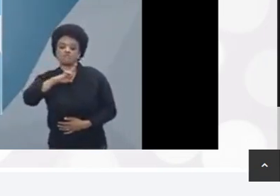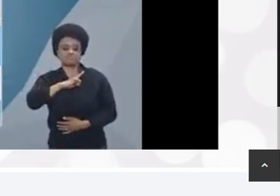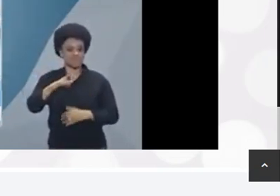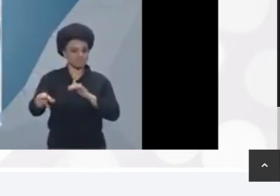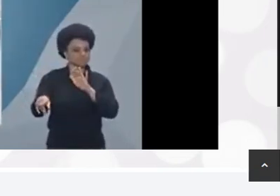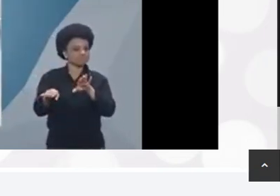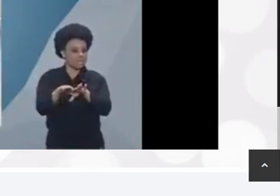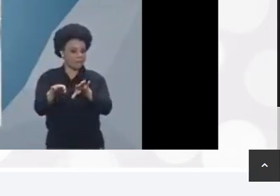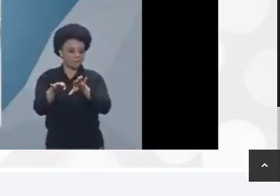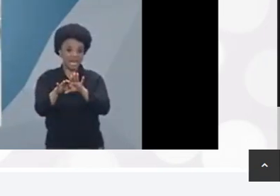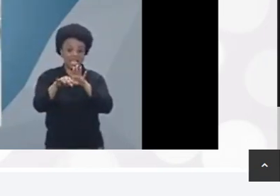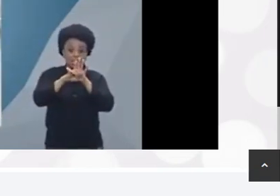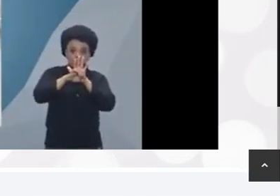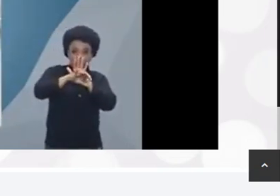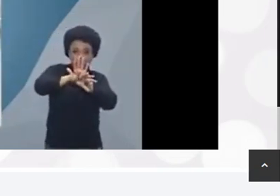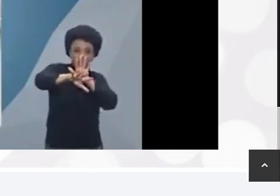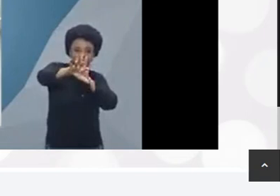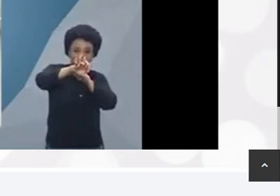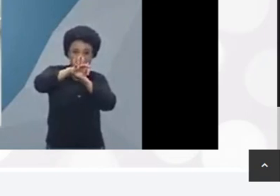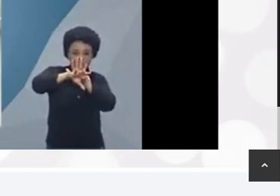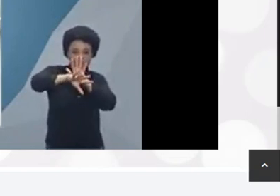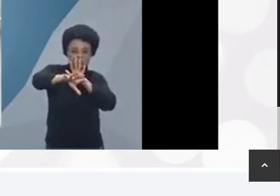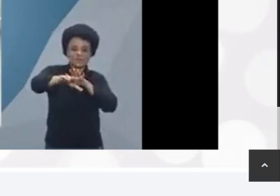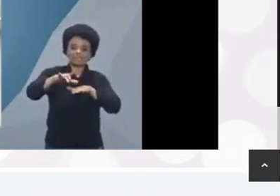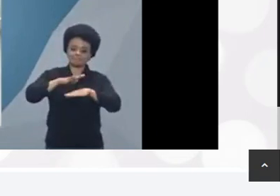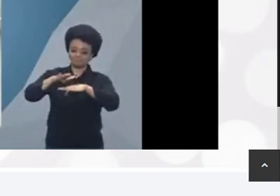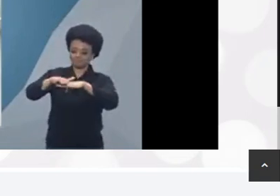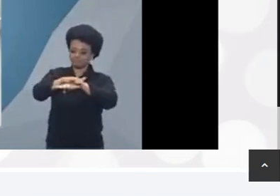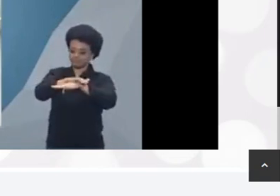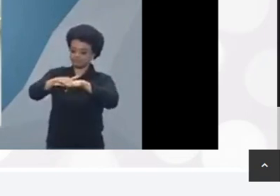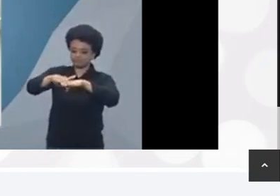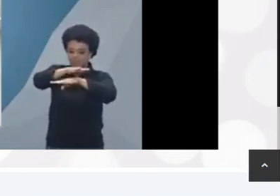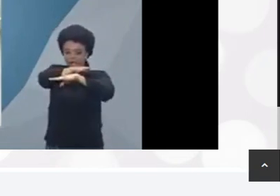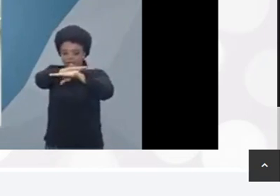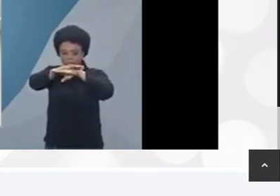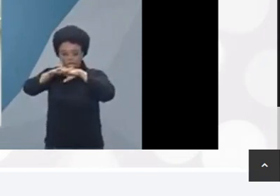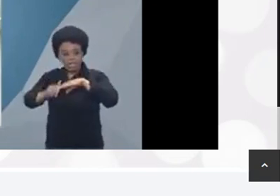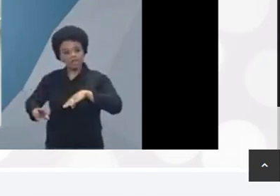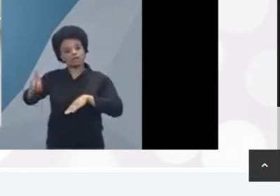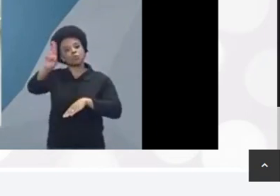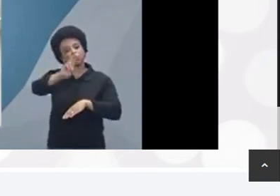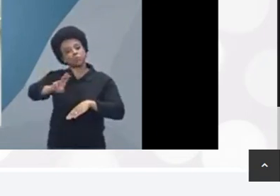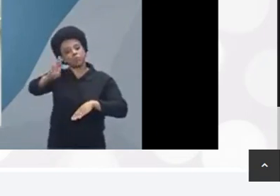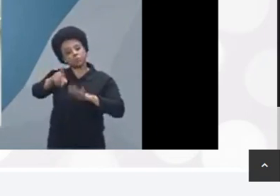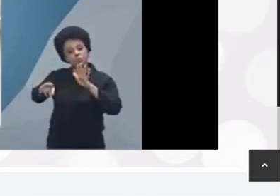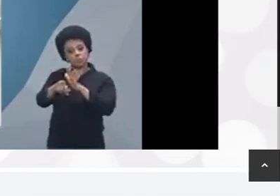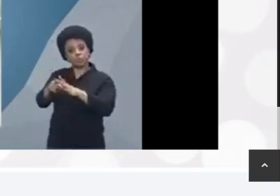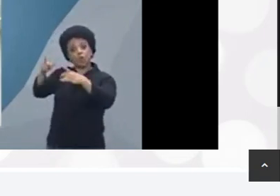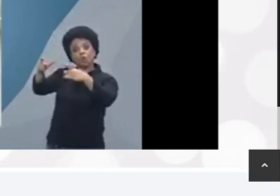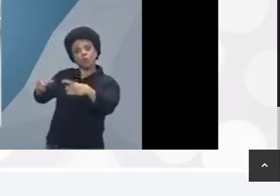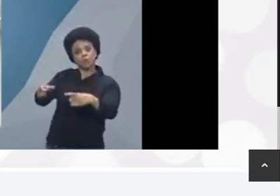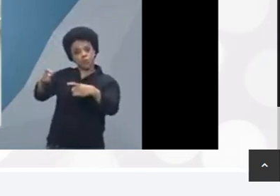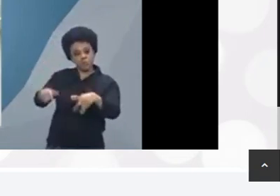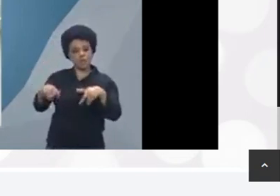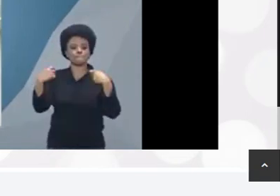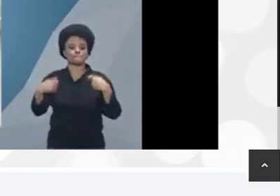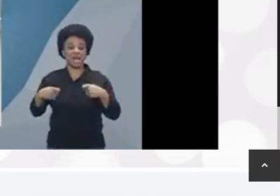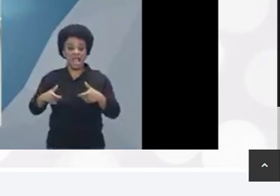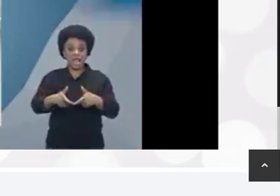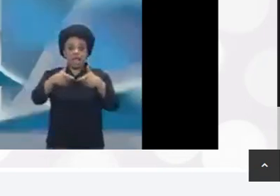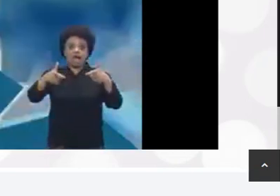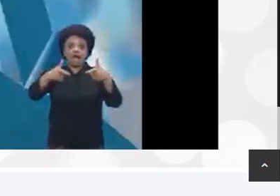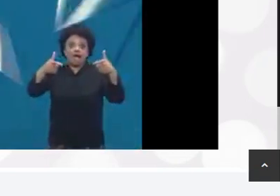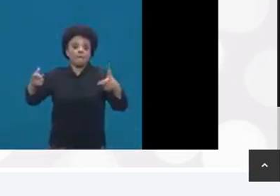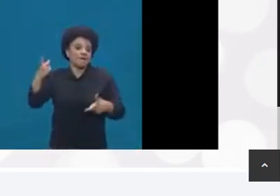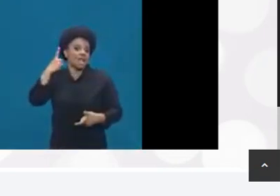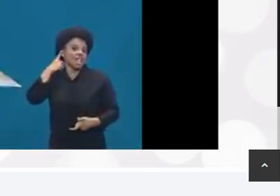materiais refletores. Eles possuem superfície lisa e por isso são usados em ambientes onde é preciso amplificar o som.